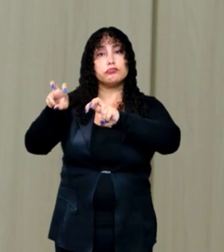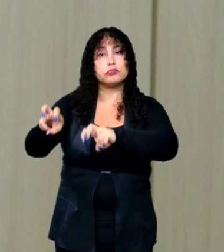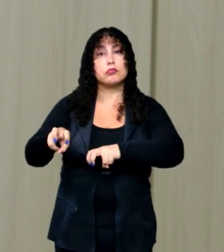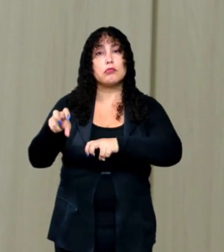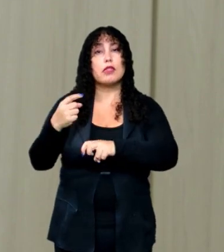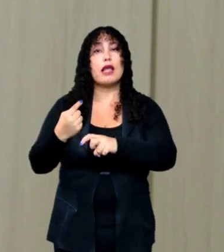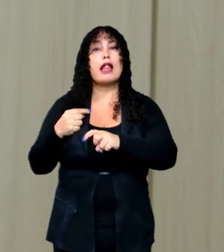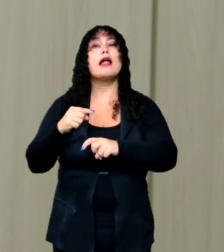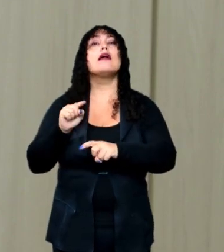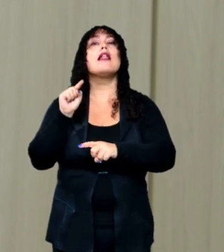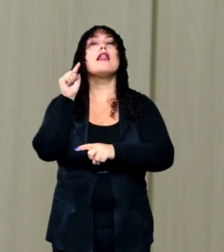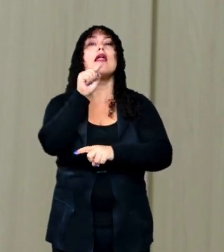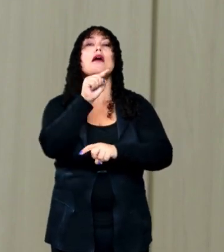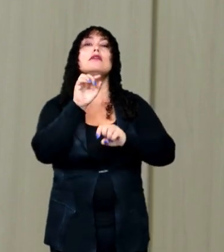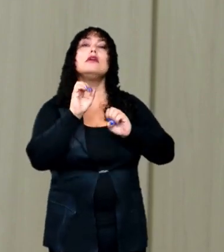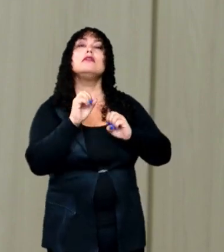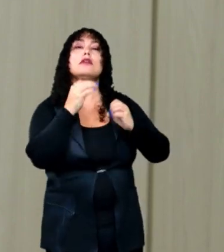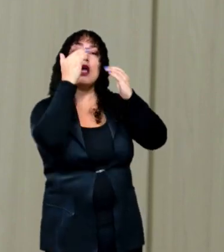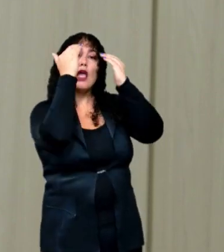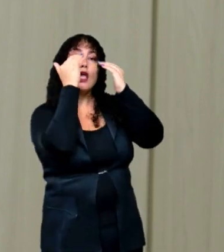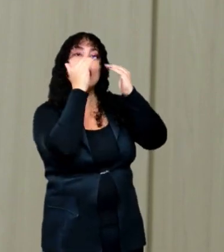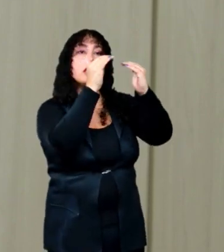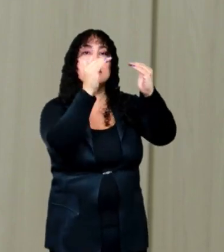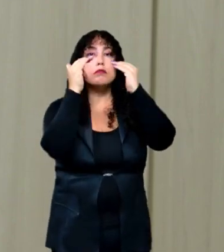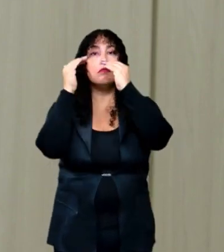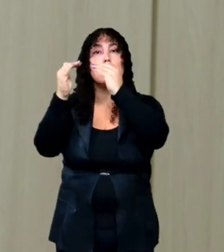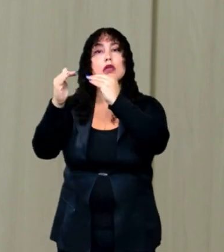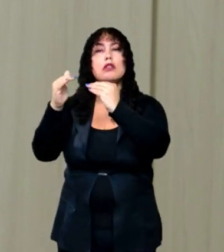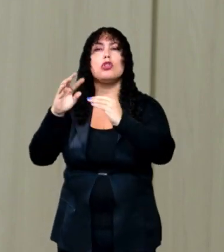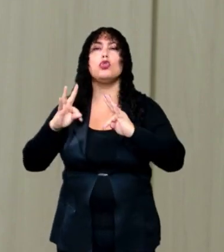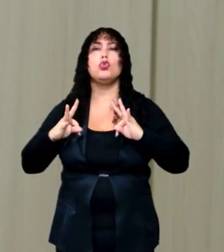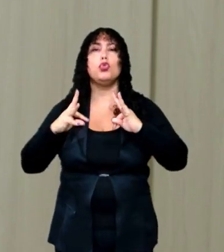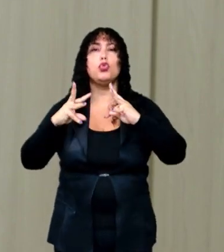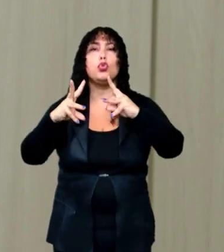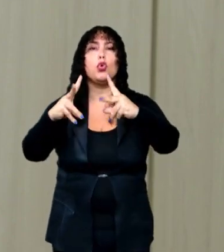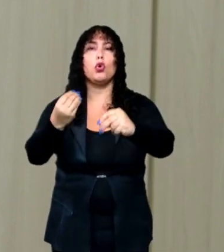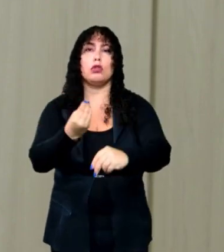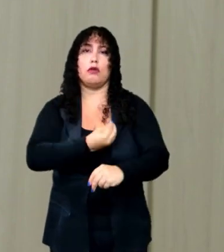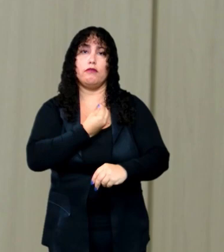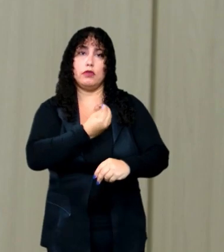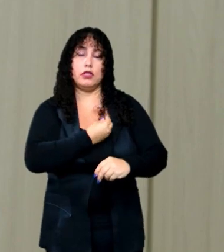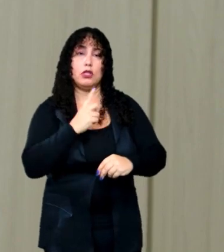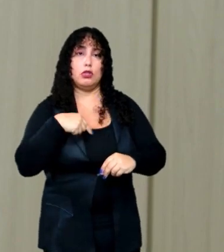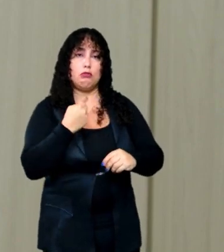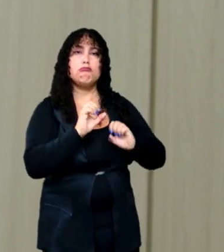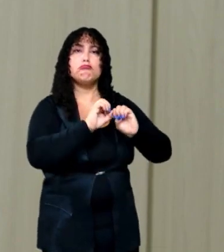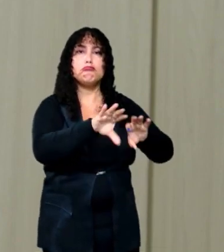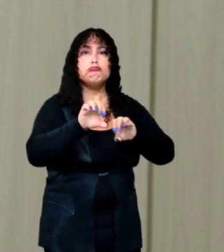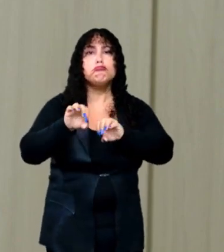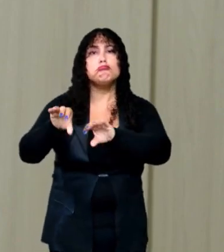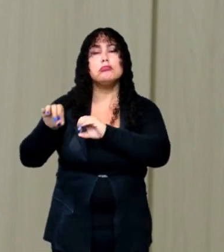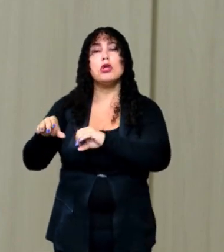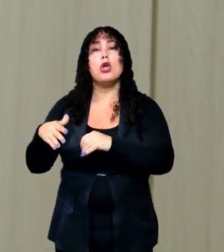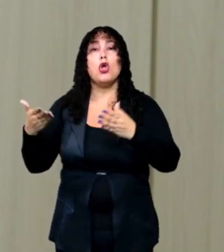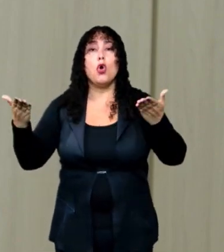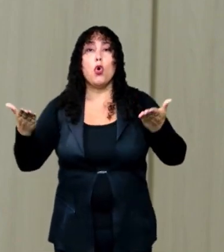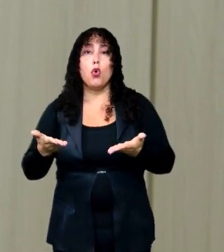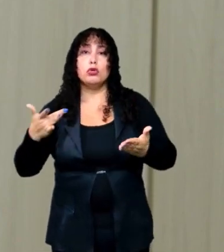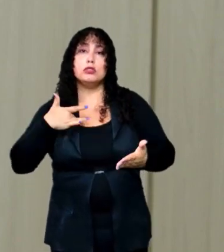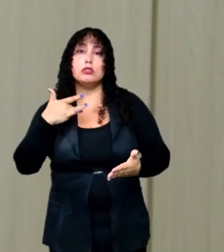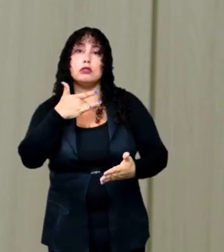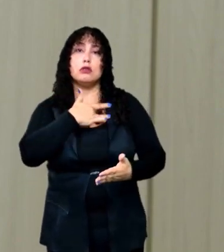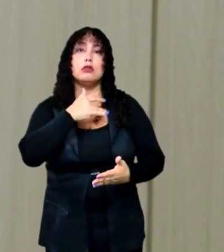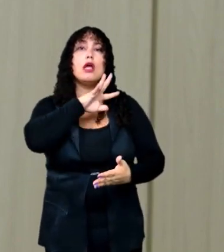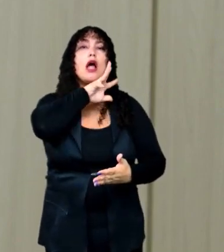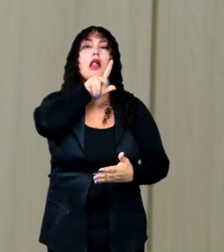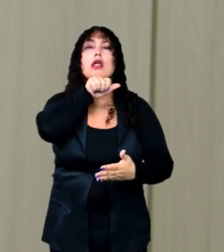lá a gente ensina o quê? O respeito a toda forma de vida, né? E aí independe disso. E no bem-estar animal, hoje, a gente tem uma